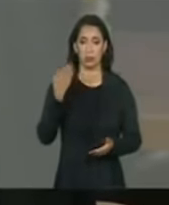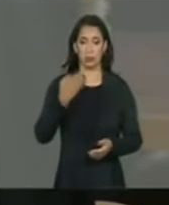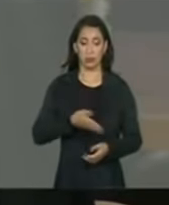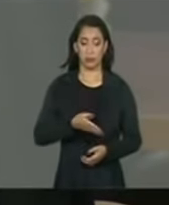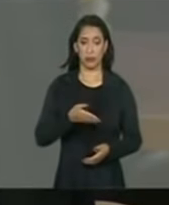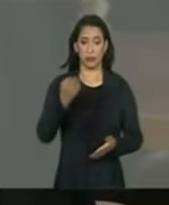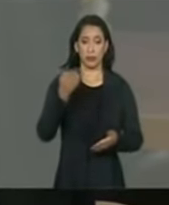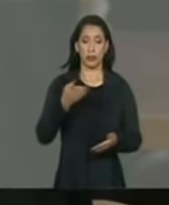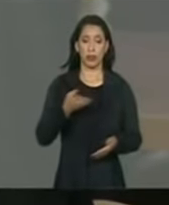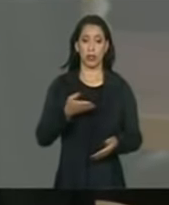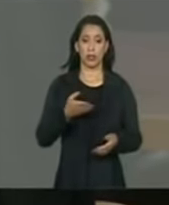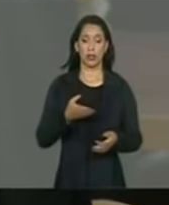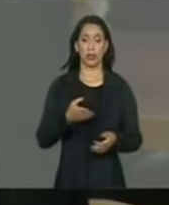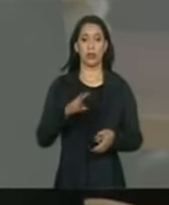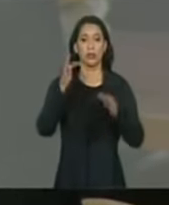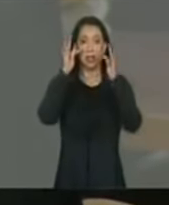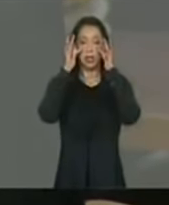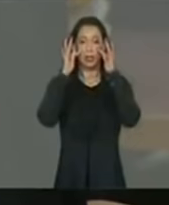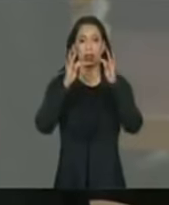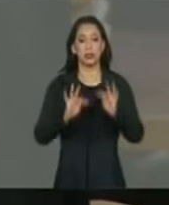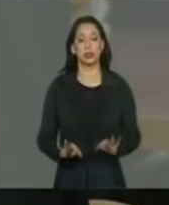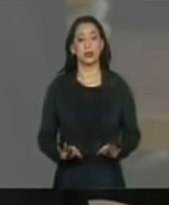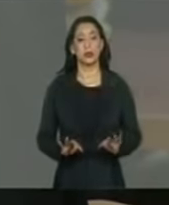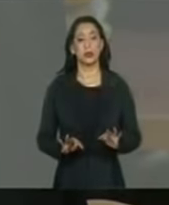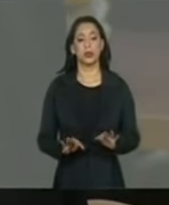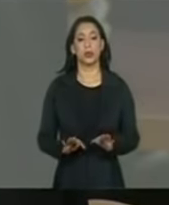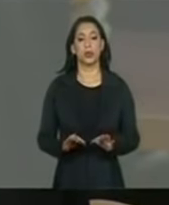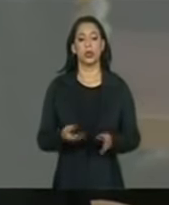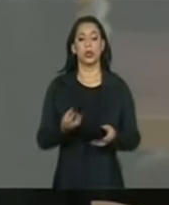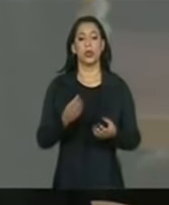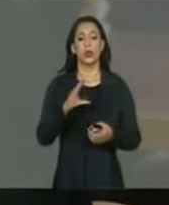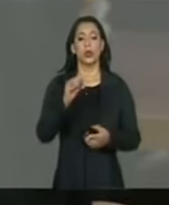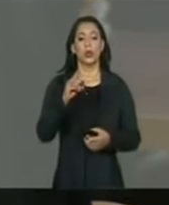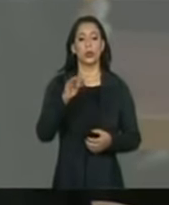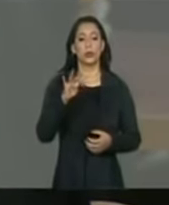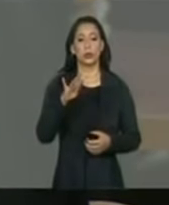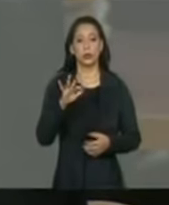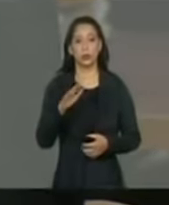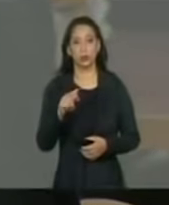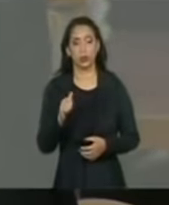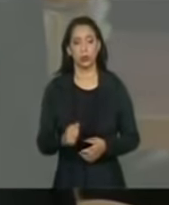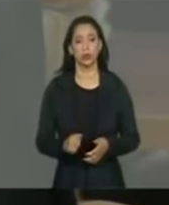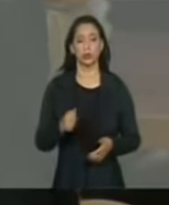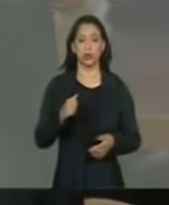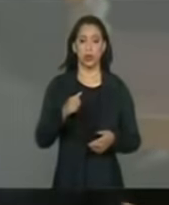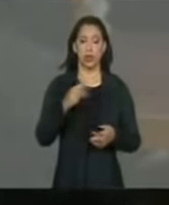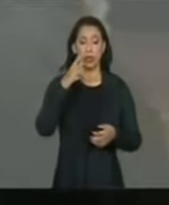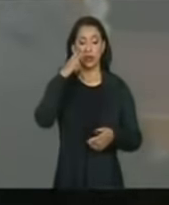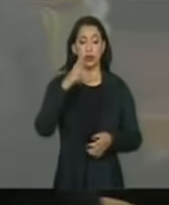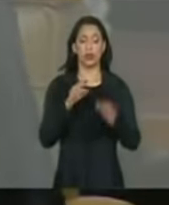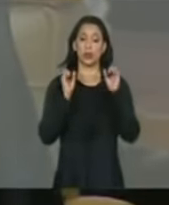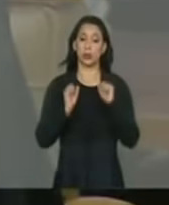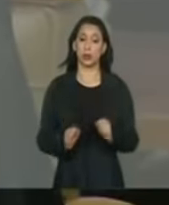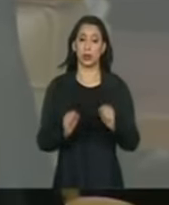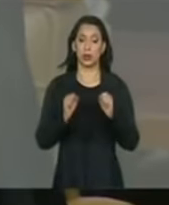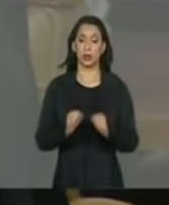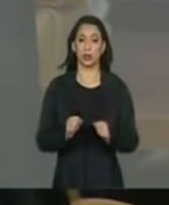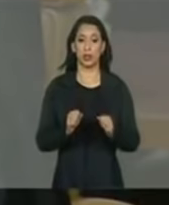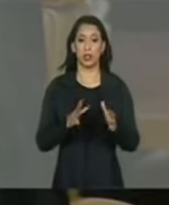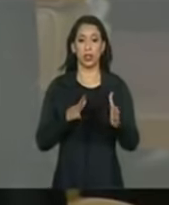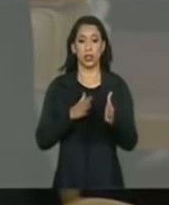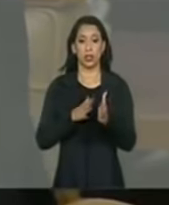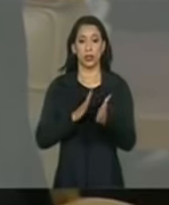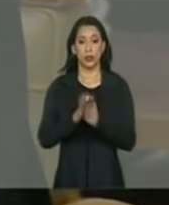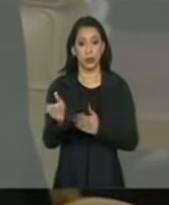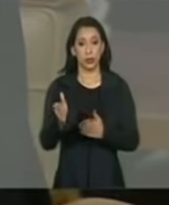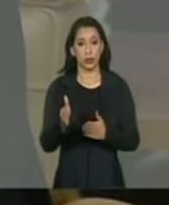testemunhas da reiteração de condutas definitivas ou de indício concreto de possibilidade de fuga fora